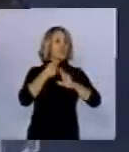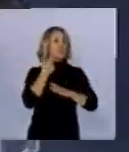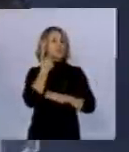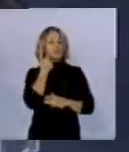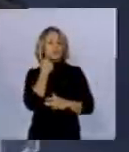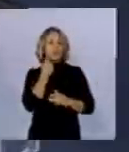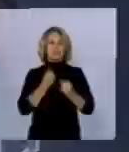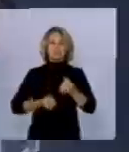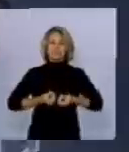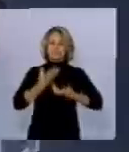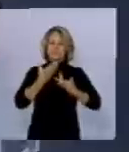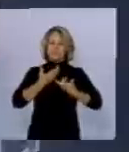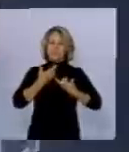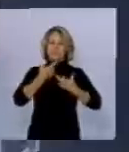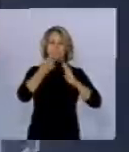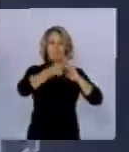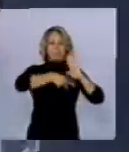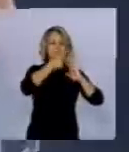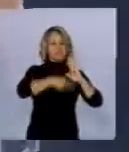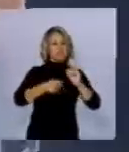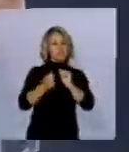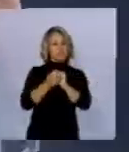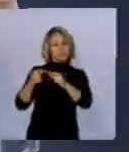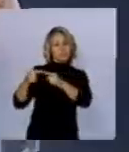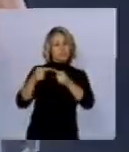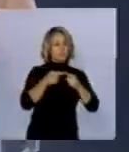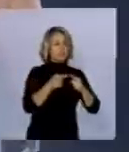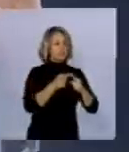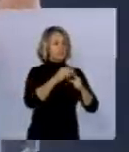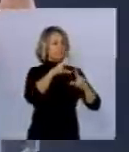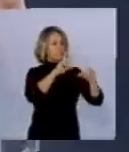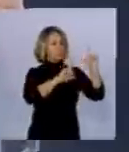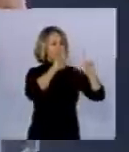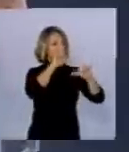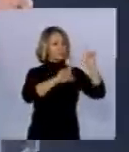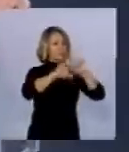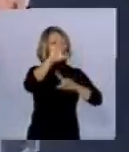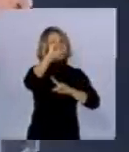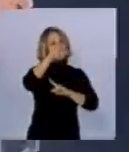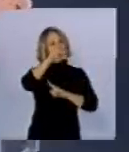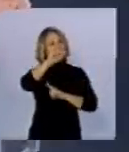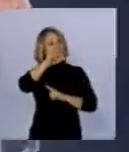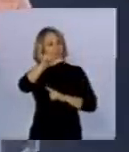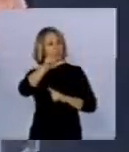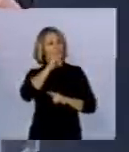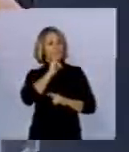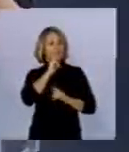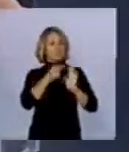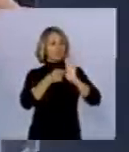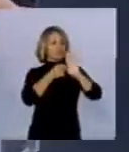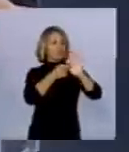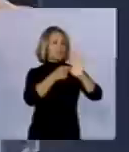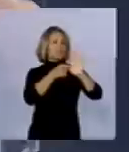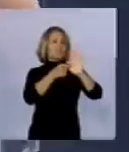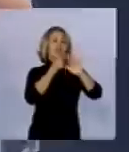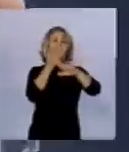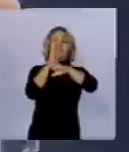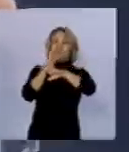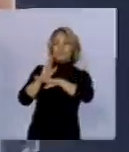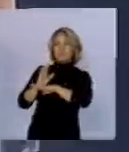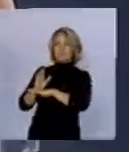conjunto de acordo com o perfil do canal então o canal que exibe dramaturgia ele vai procurar